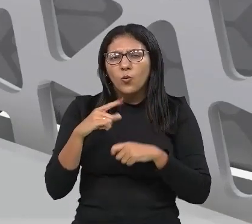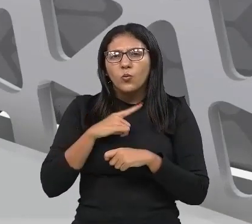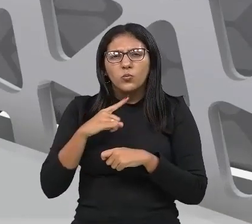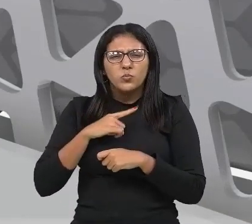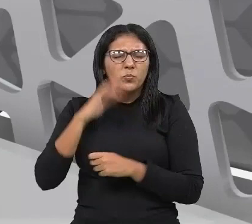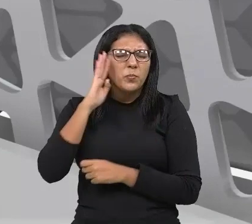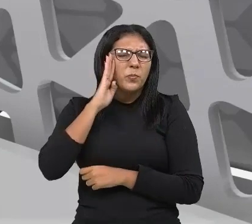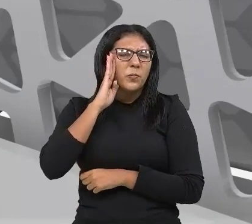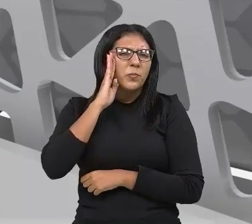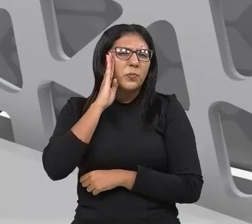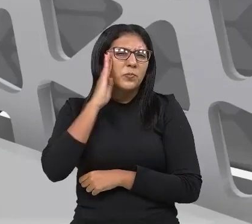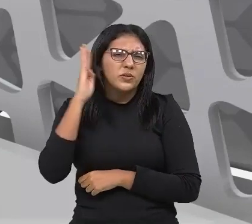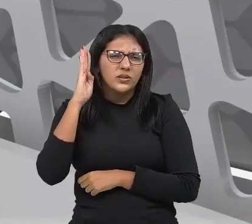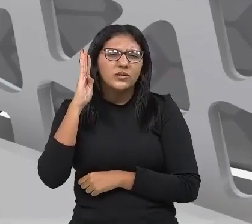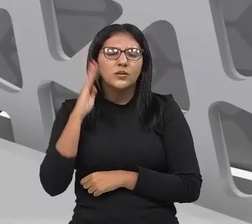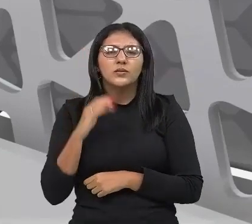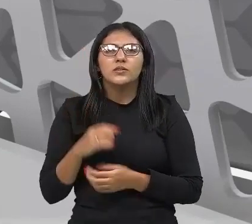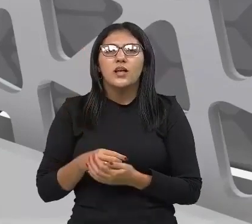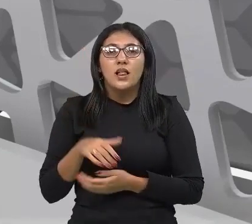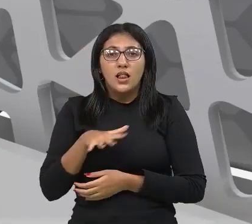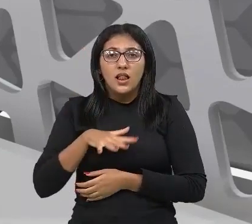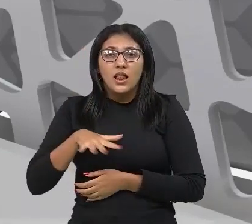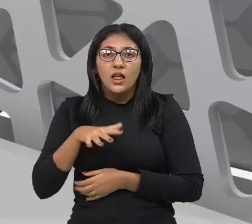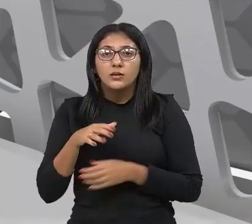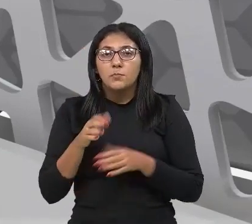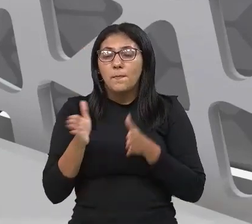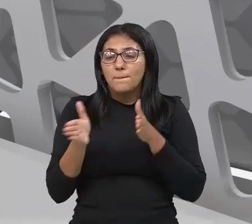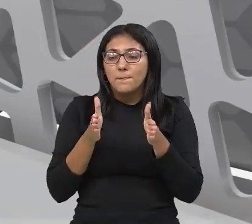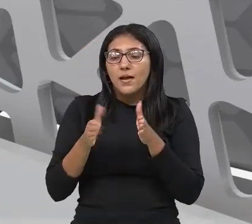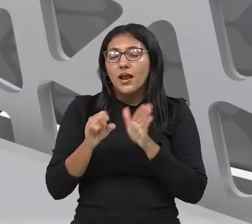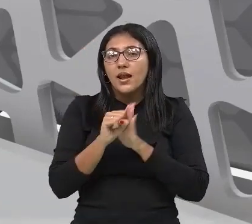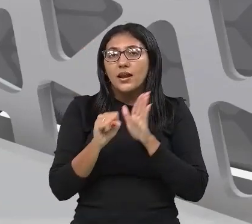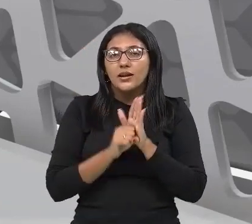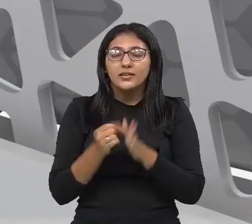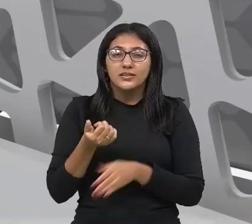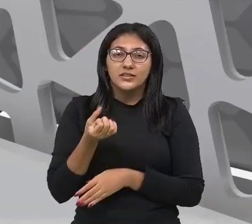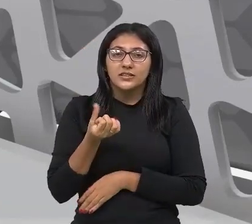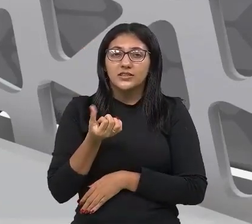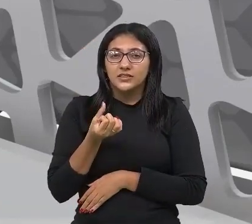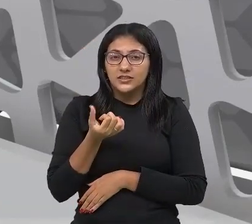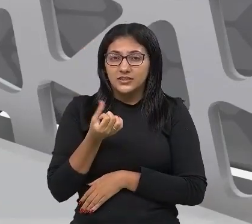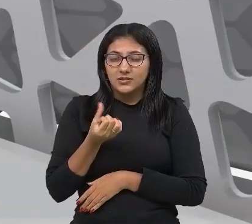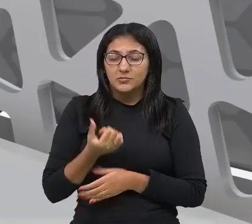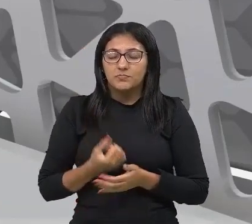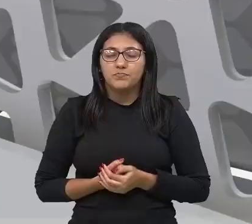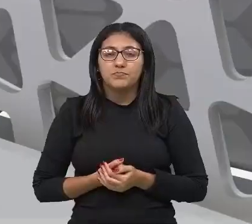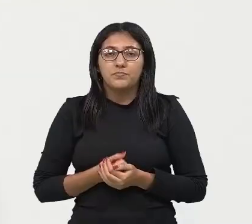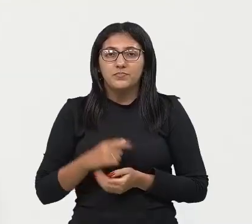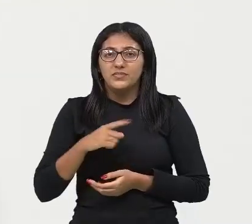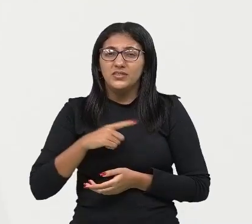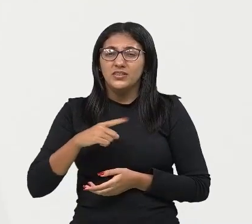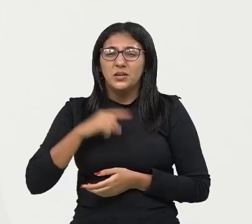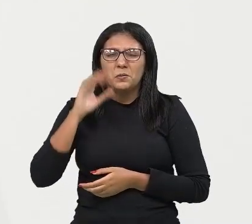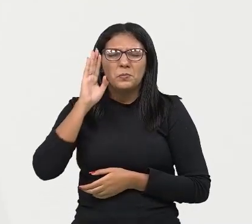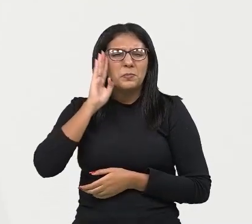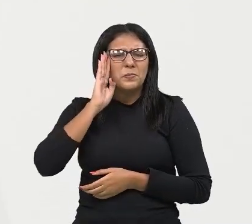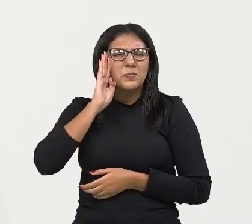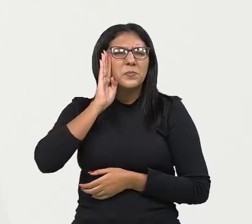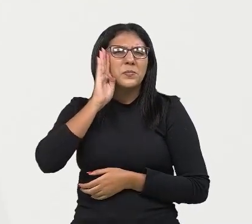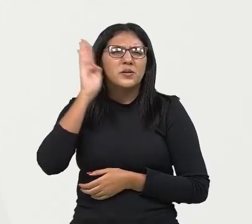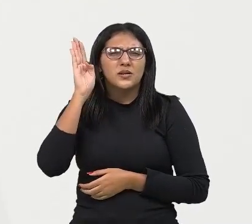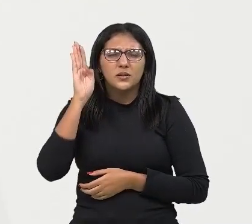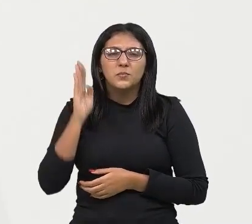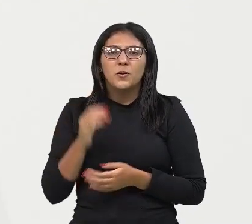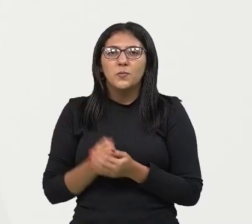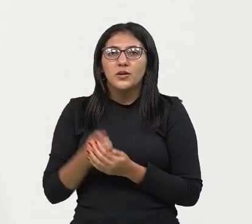principalmente também aí no século XVI, né? No século XVI, a gente vai verificar que vai ocorrer principalmente